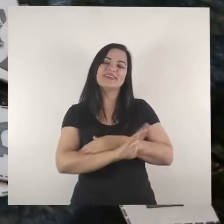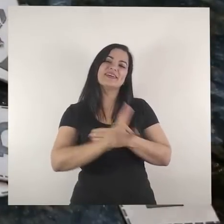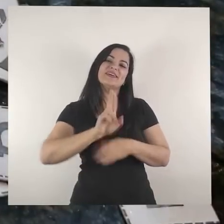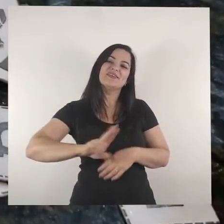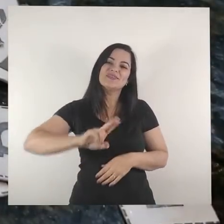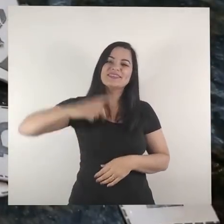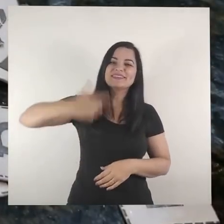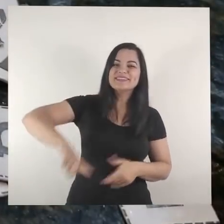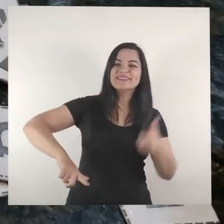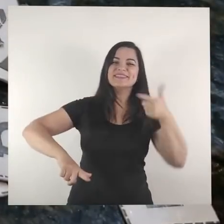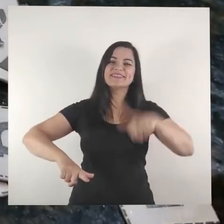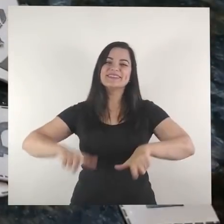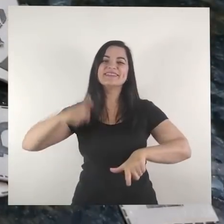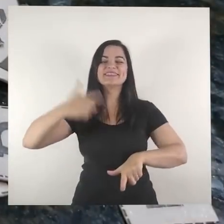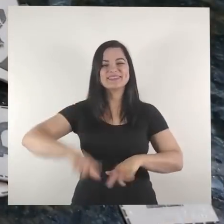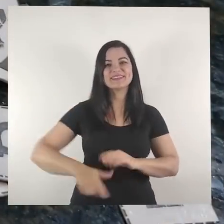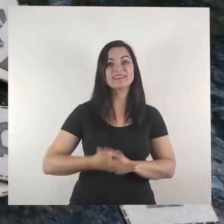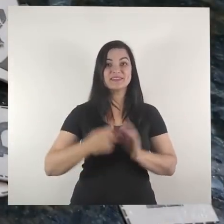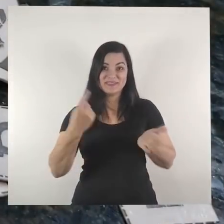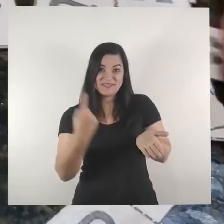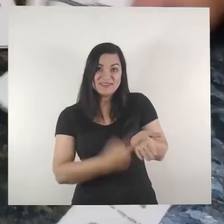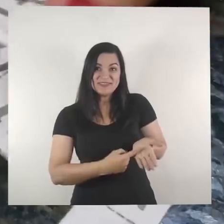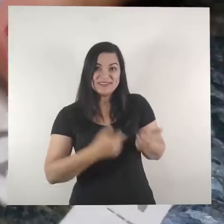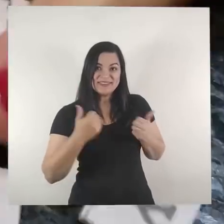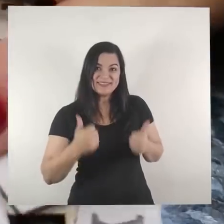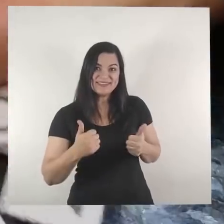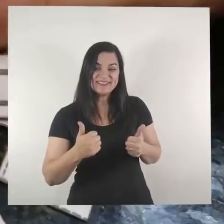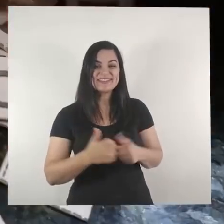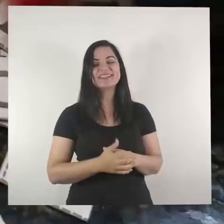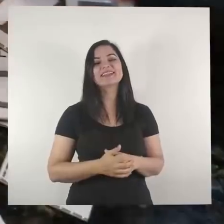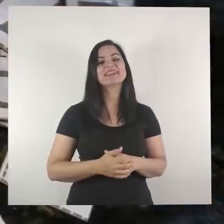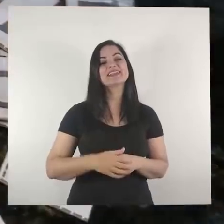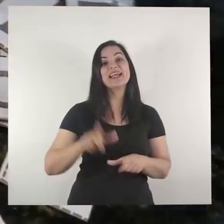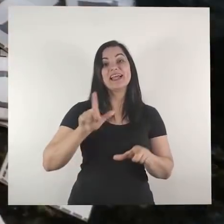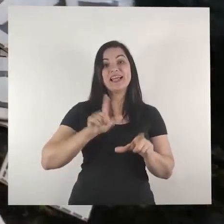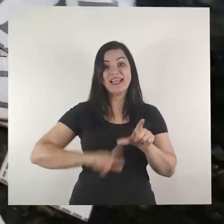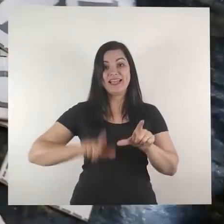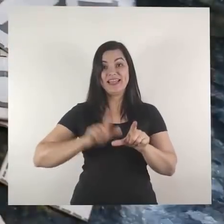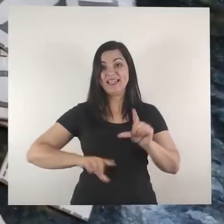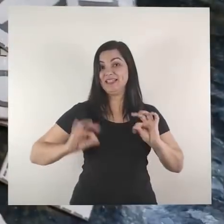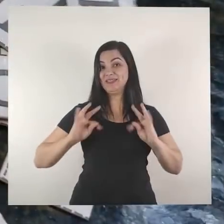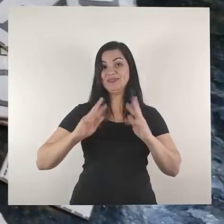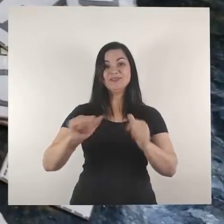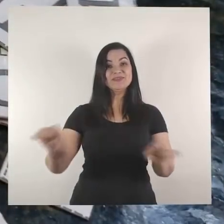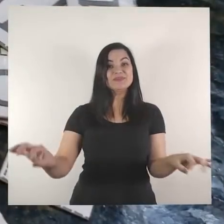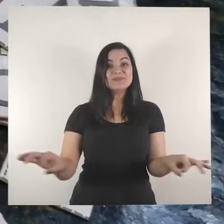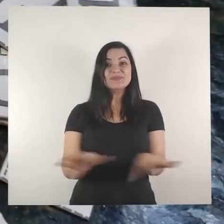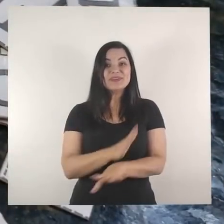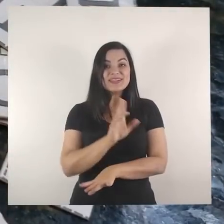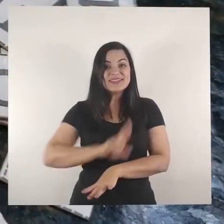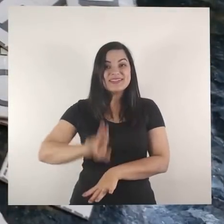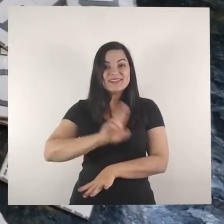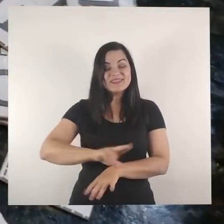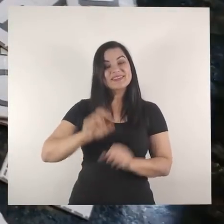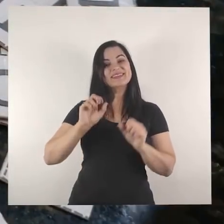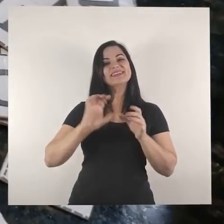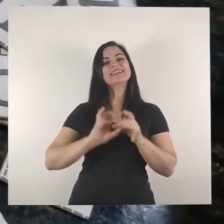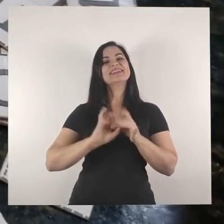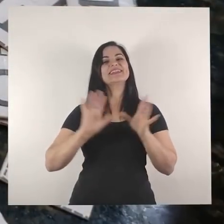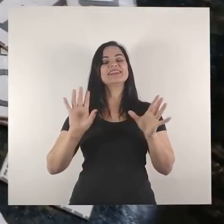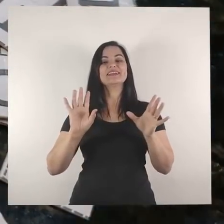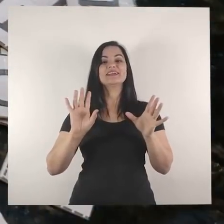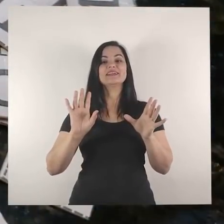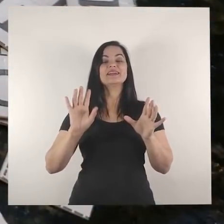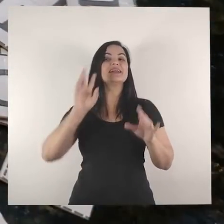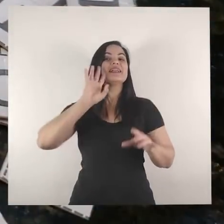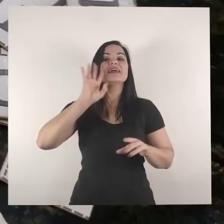e muitas vezes. Combinado? Com as letras prontas para usar. Sabe o que é muito legal? Conversar